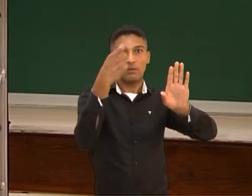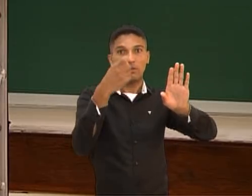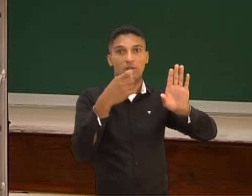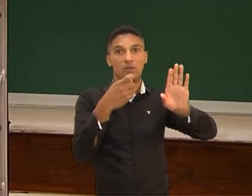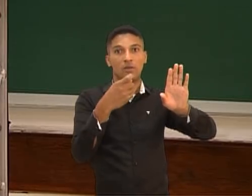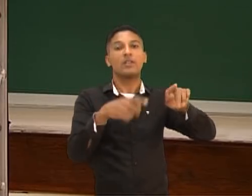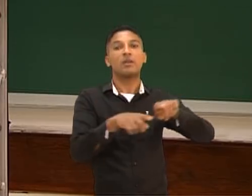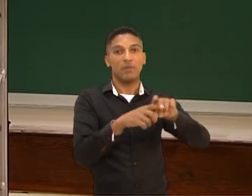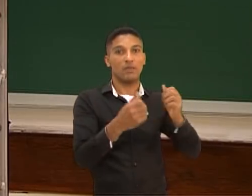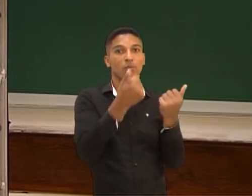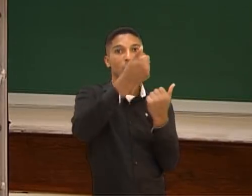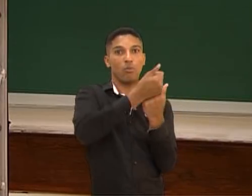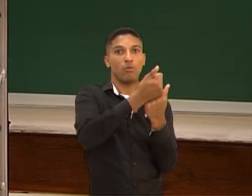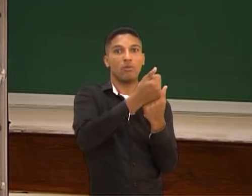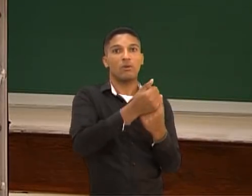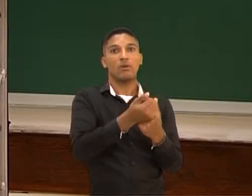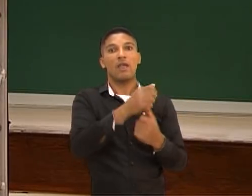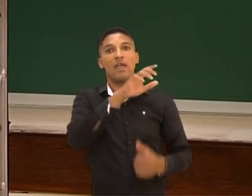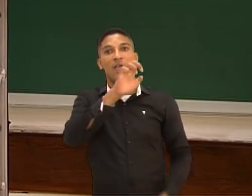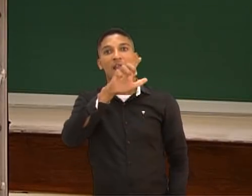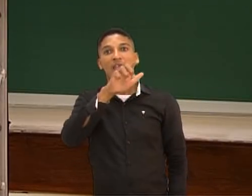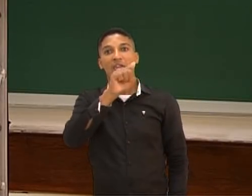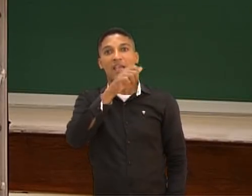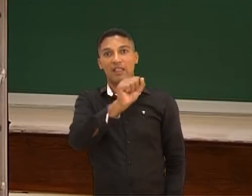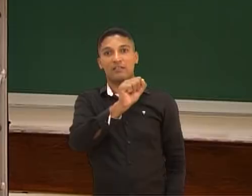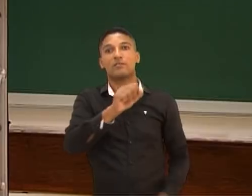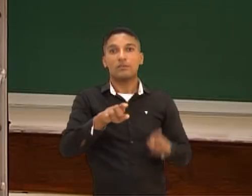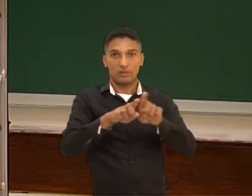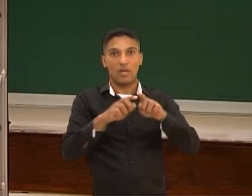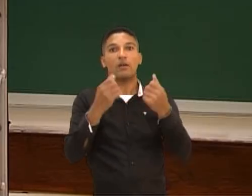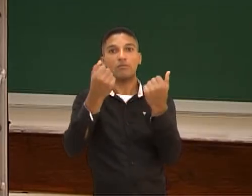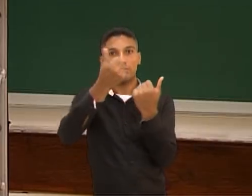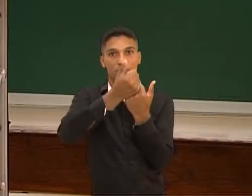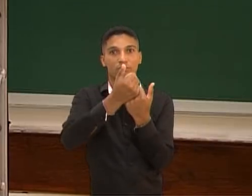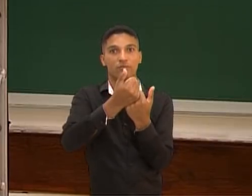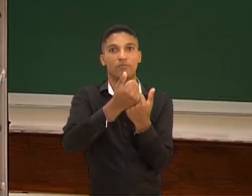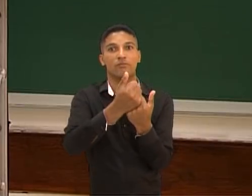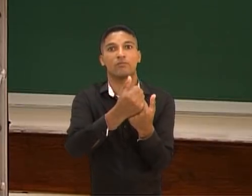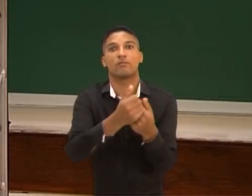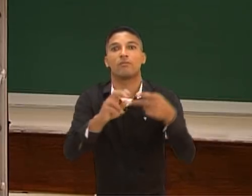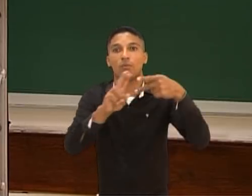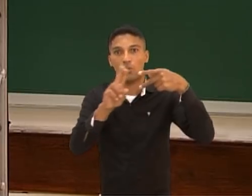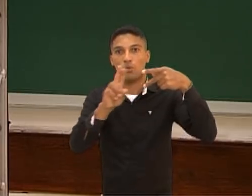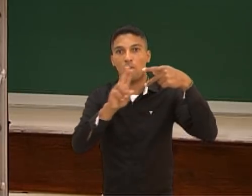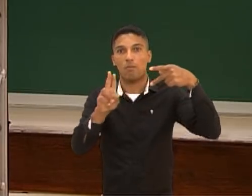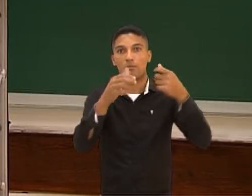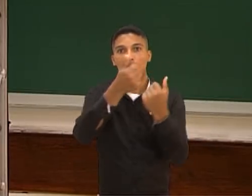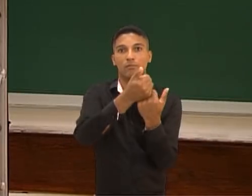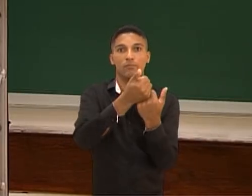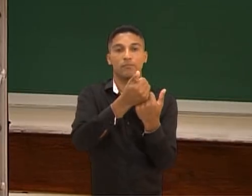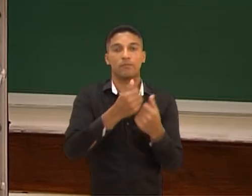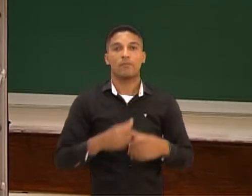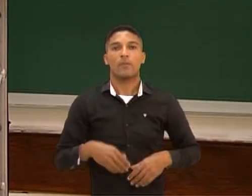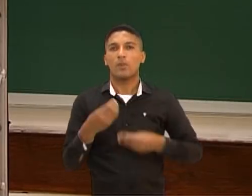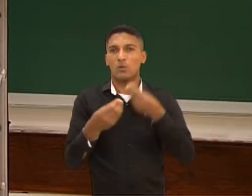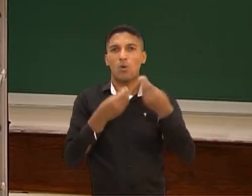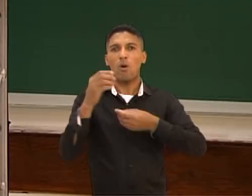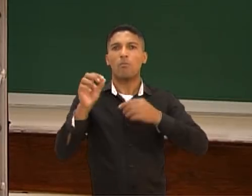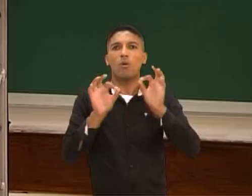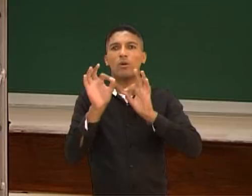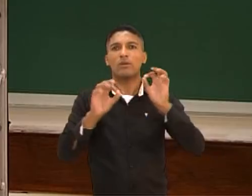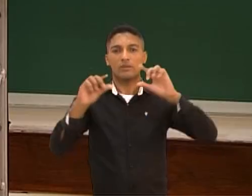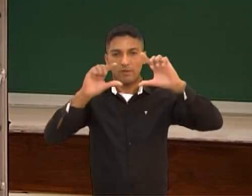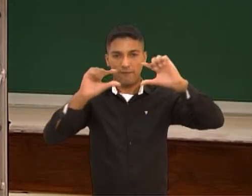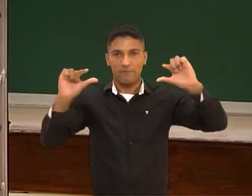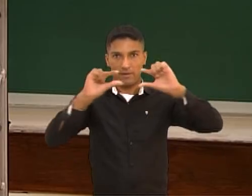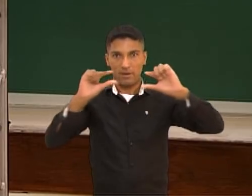elas, e elas surgiram. Então, como que a gente faz essa retomada na hora de elaborar a frase? À medida que a